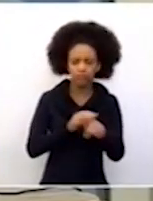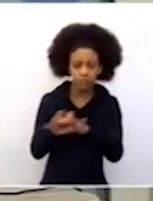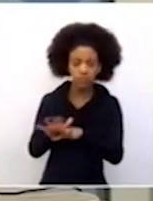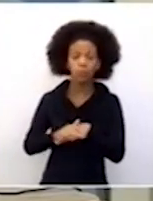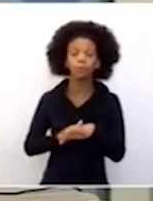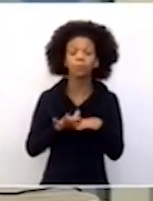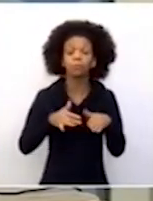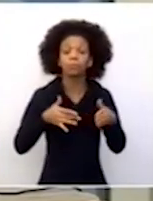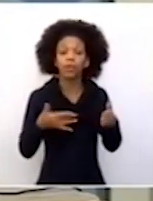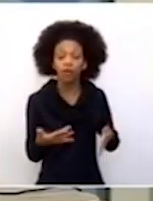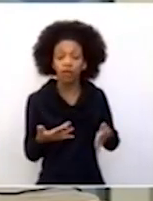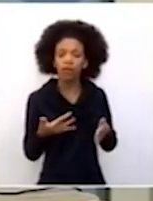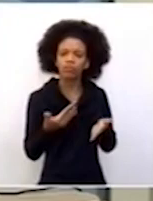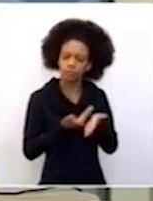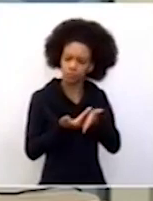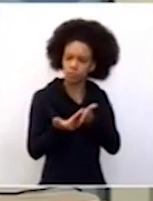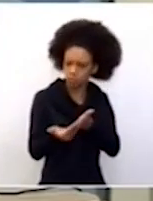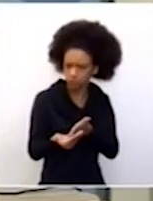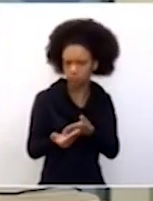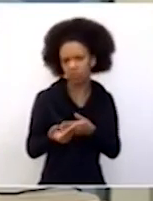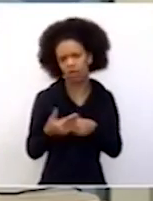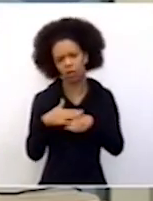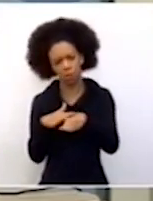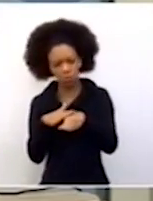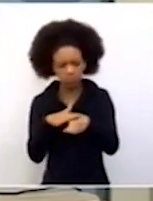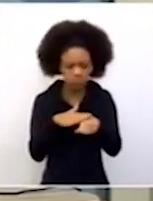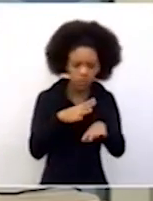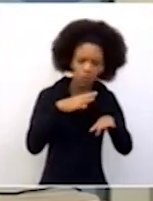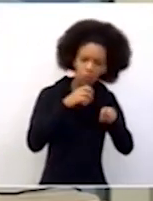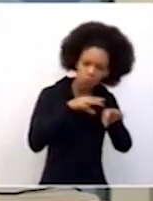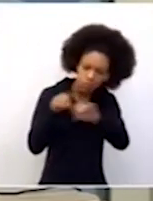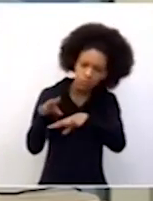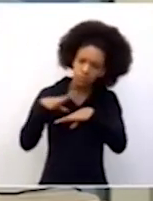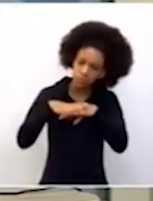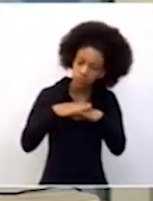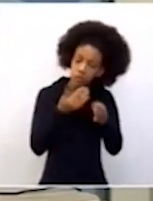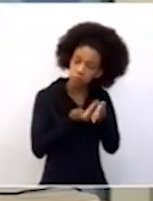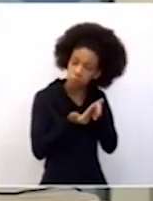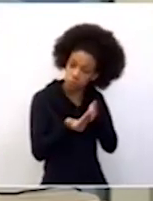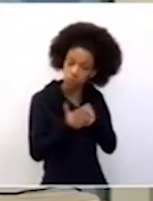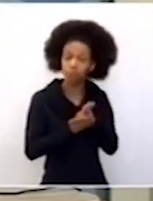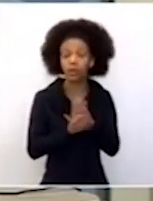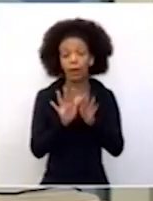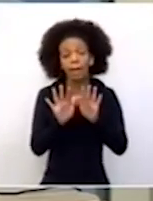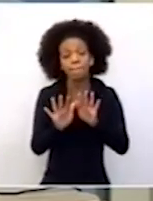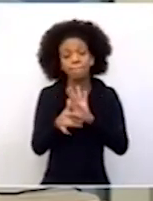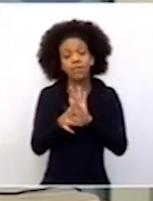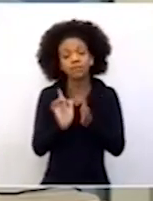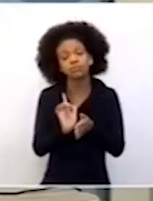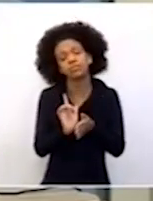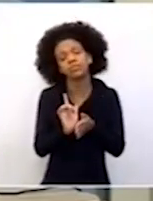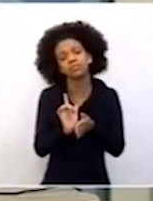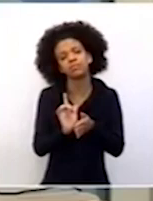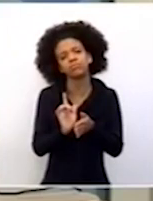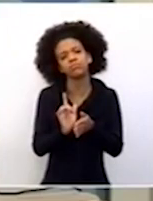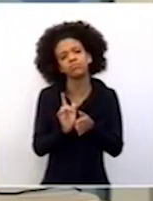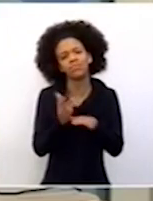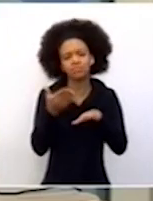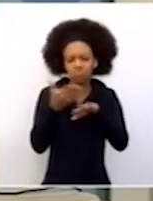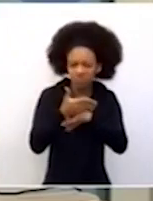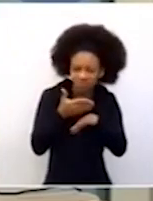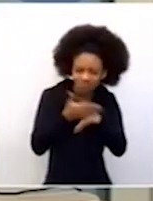vamos tecer alguns comentários, né, sobre a educação matemática nos anos iniciais, né? Mas antes, né, de nós adentrarmos,